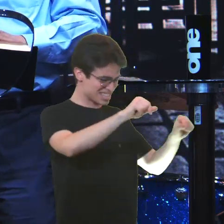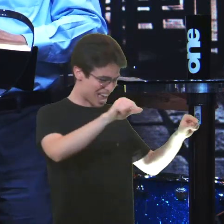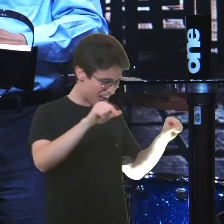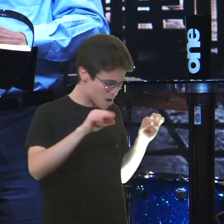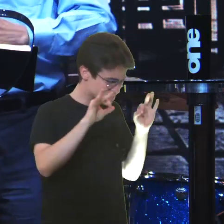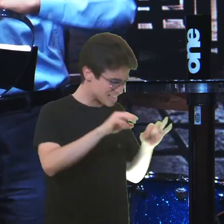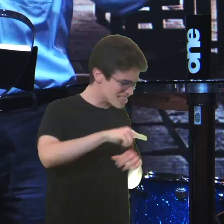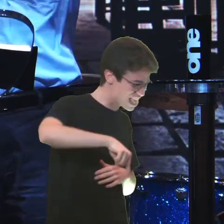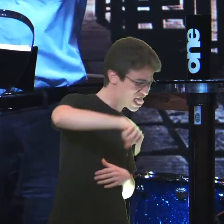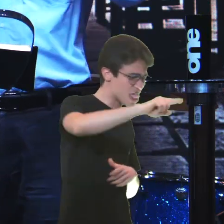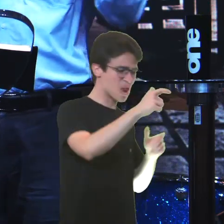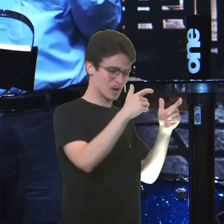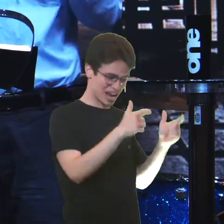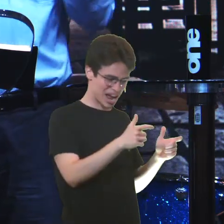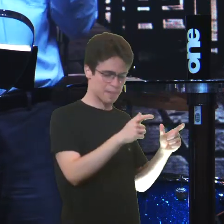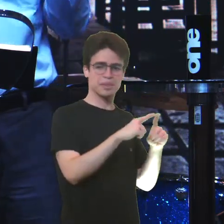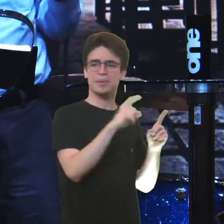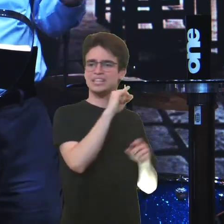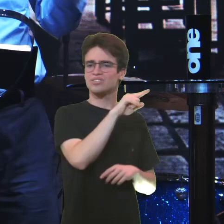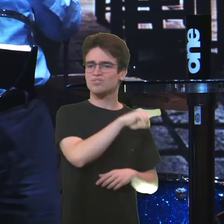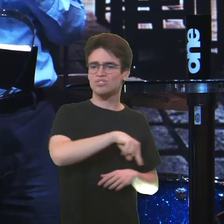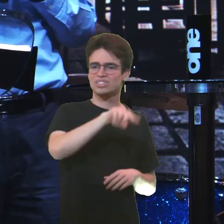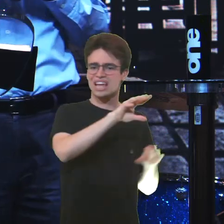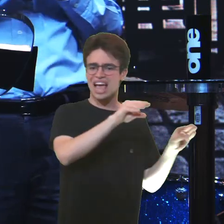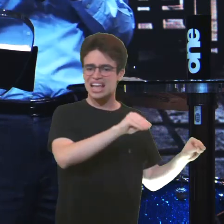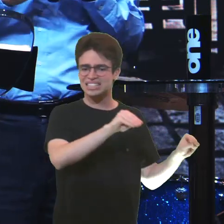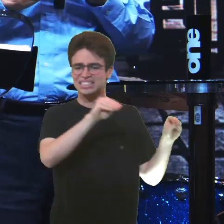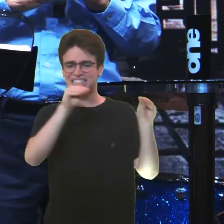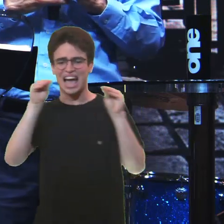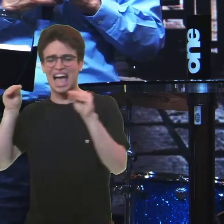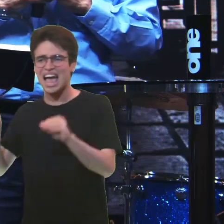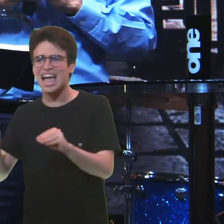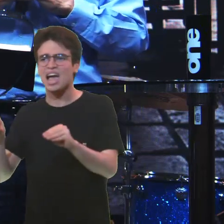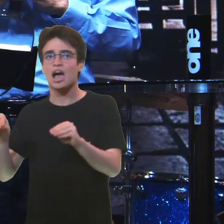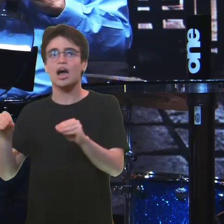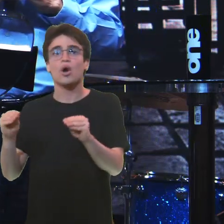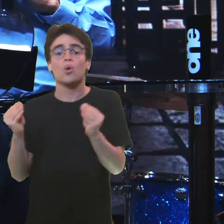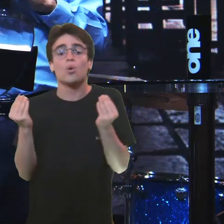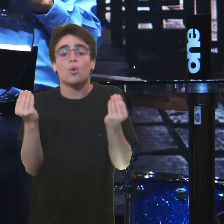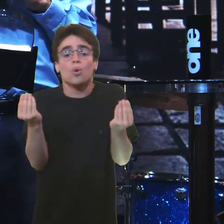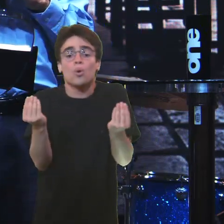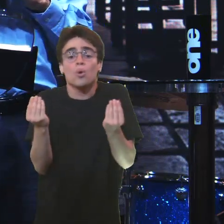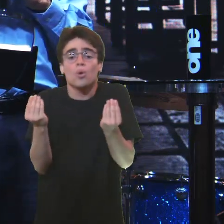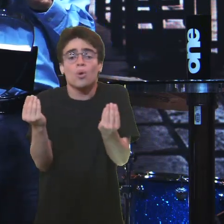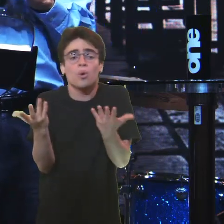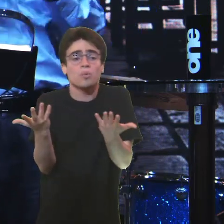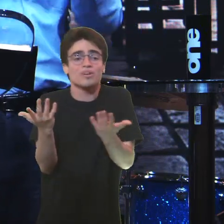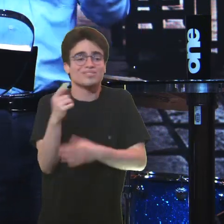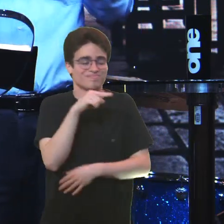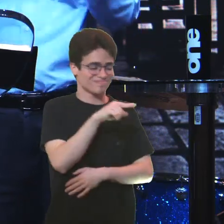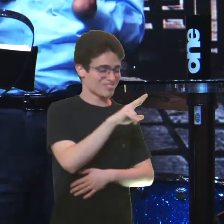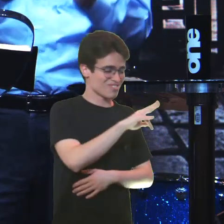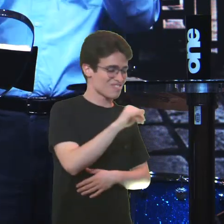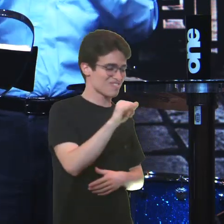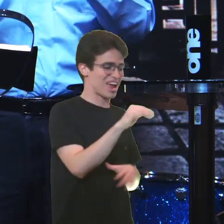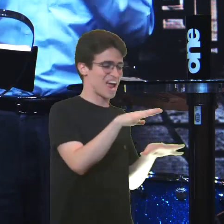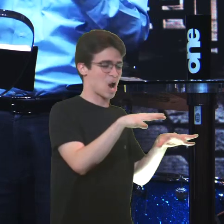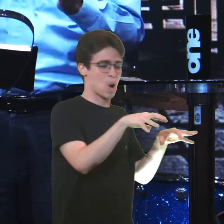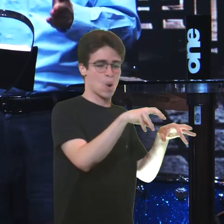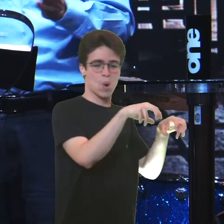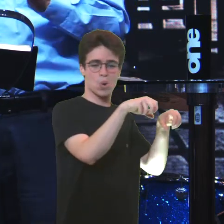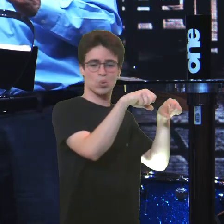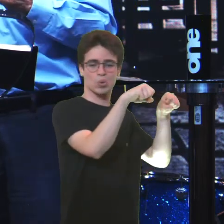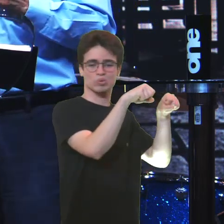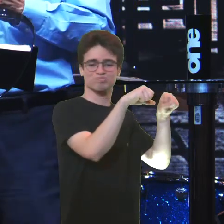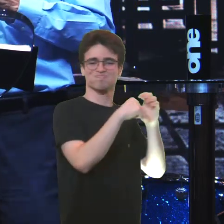saírem desse lugar, ahí no habrá otra cosa más que tinieblas. não haverá outra coisa senão trevas. Pero si usted permanece con